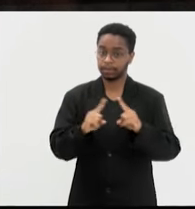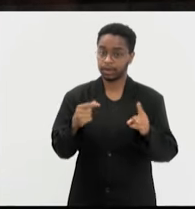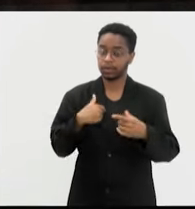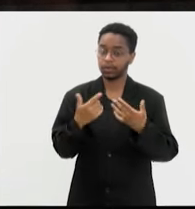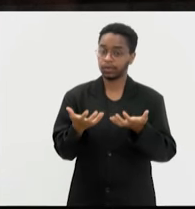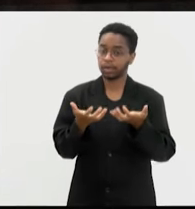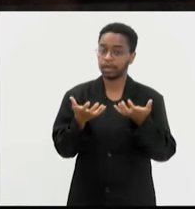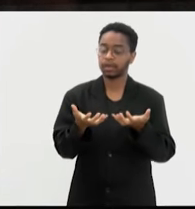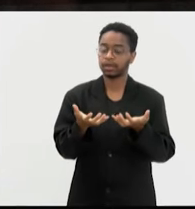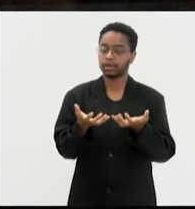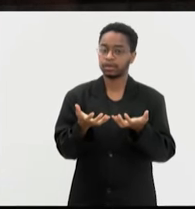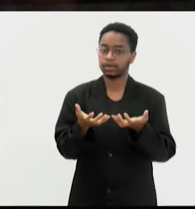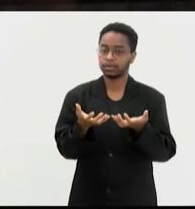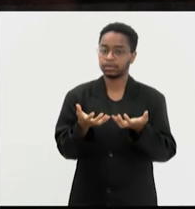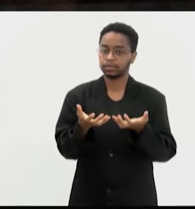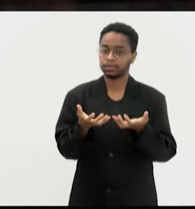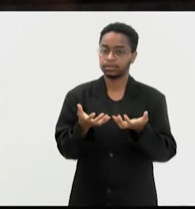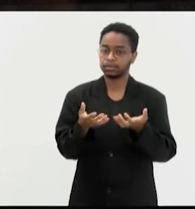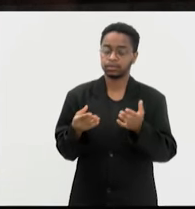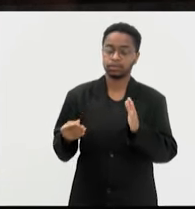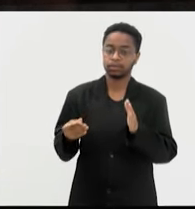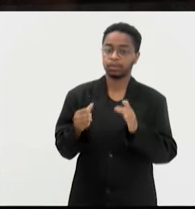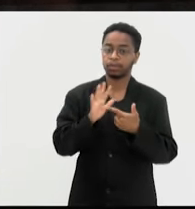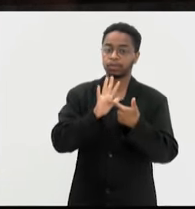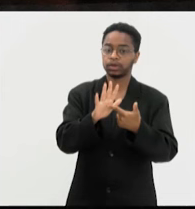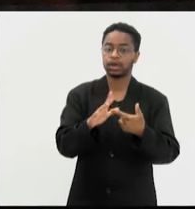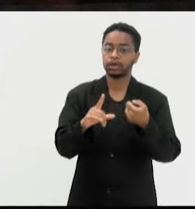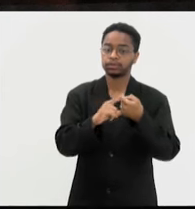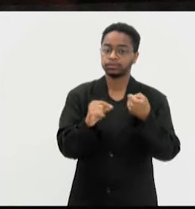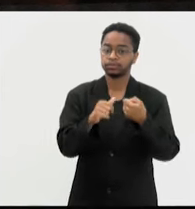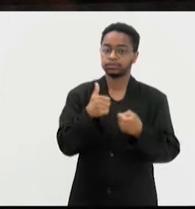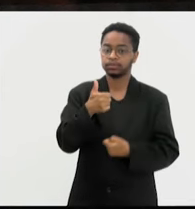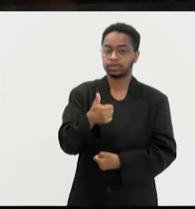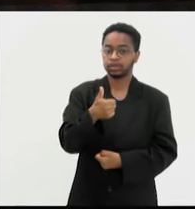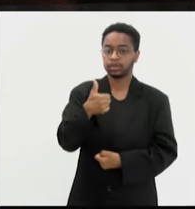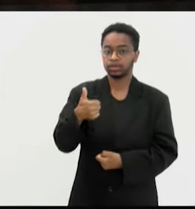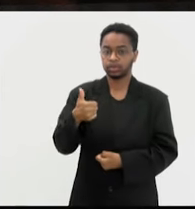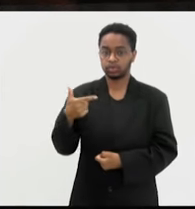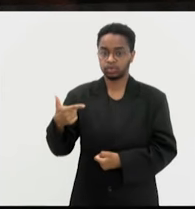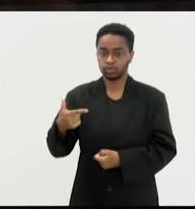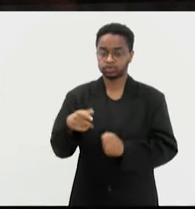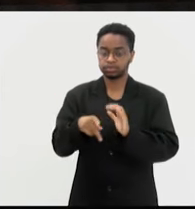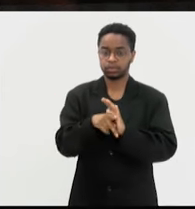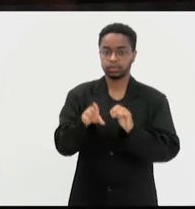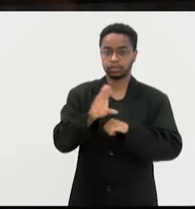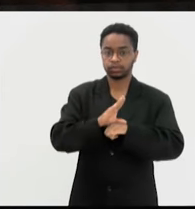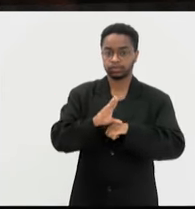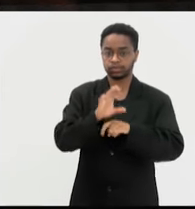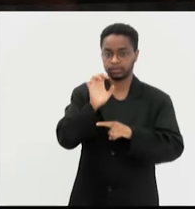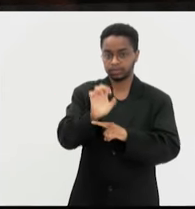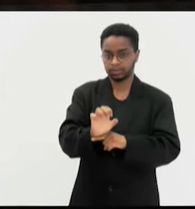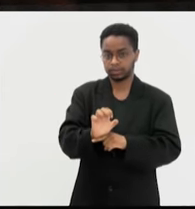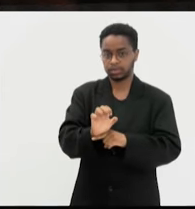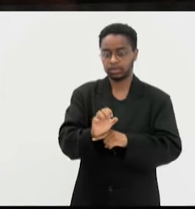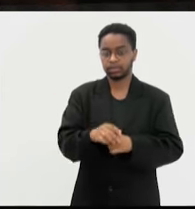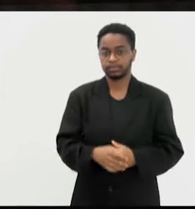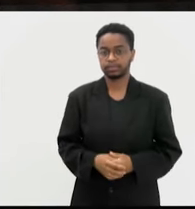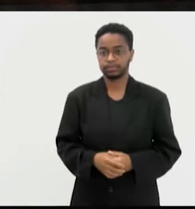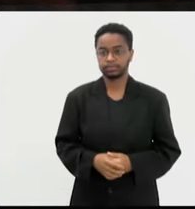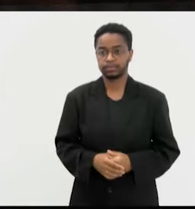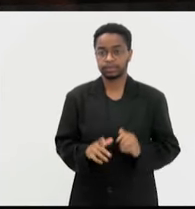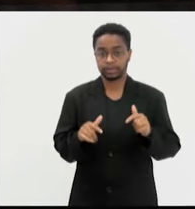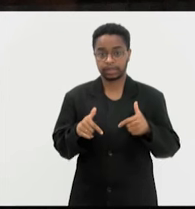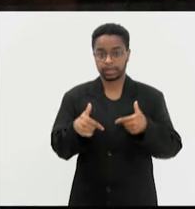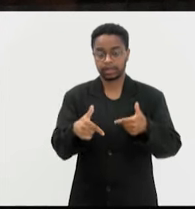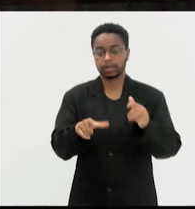aqui o artigo 112 da Constituição do Estado do Rio de Janeiro a iniciativa das